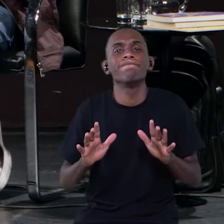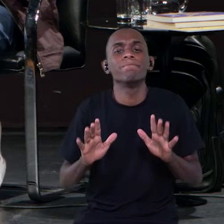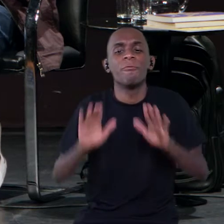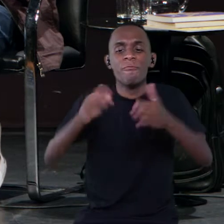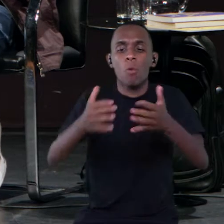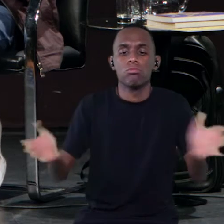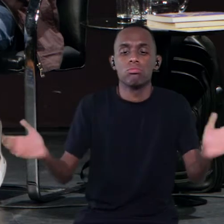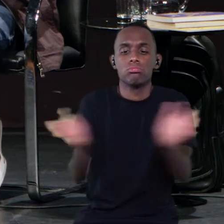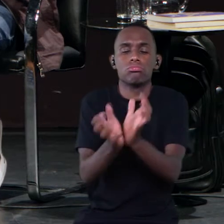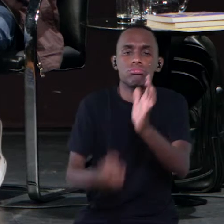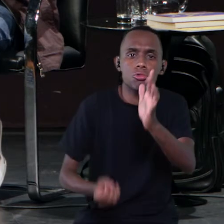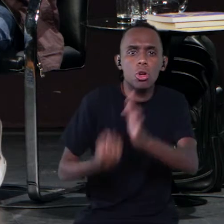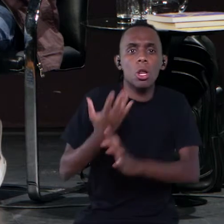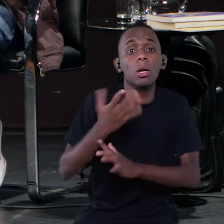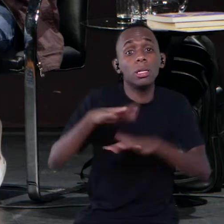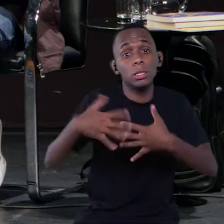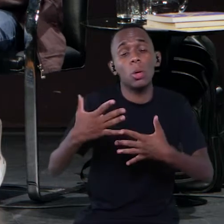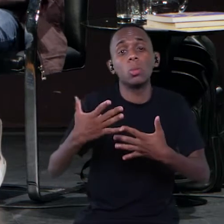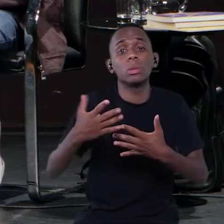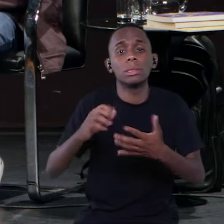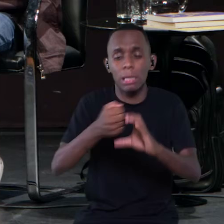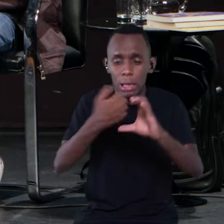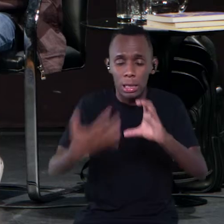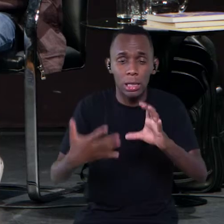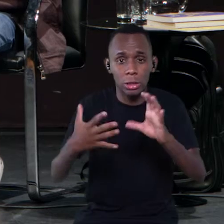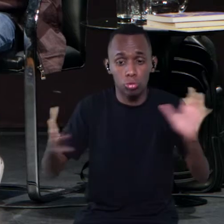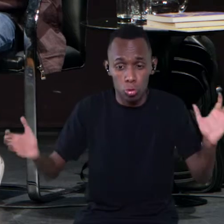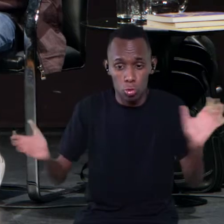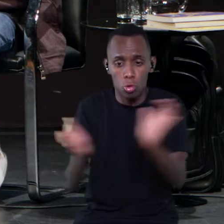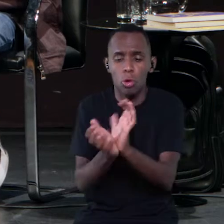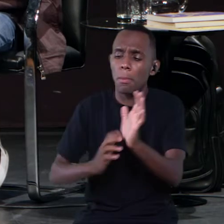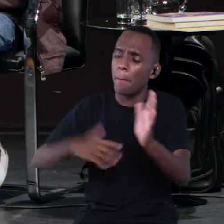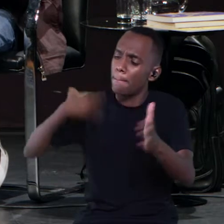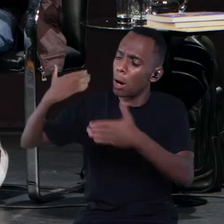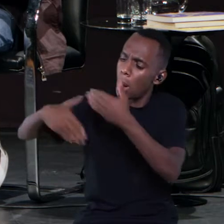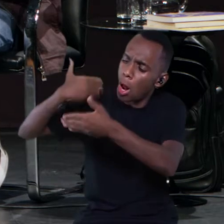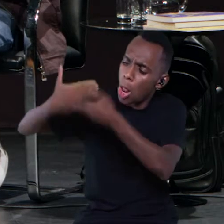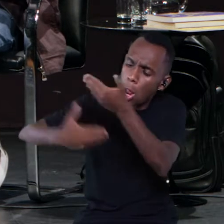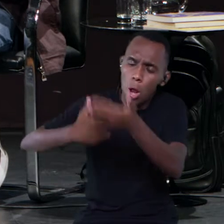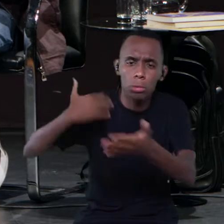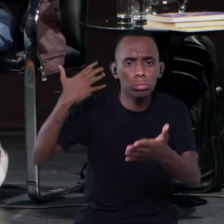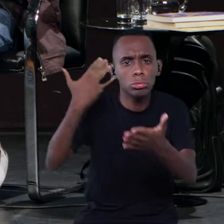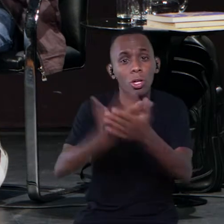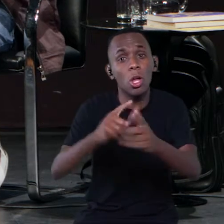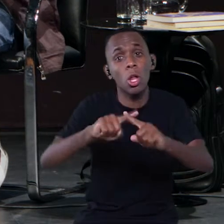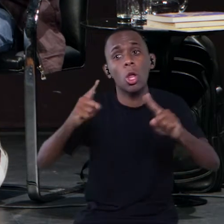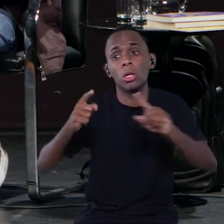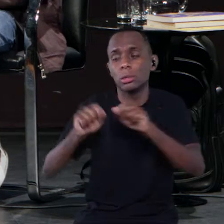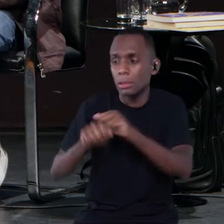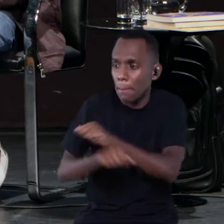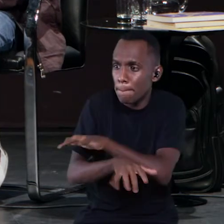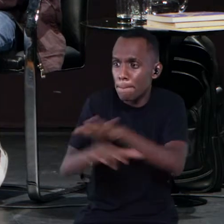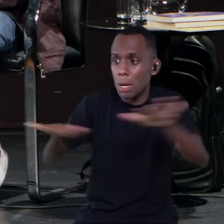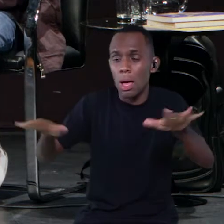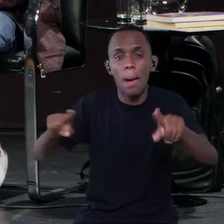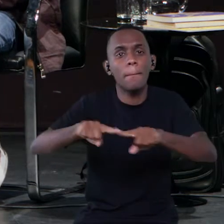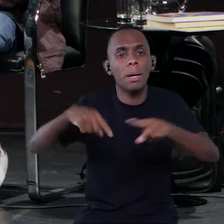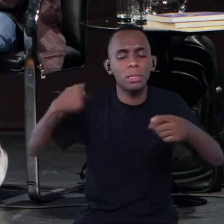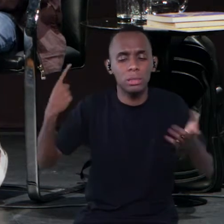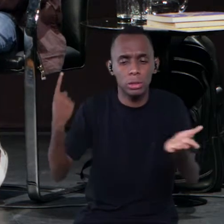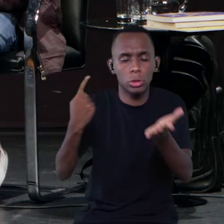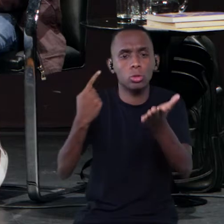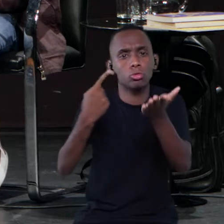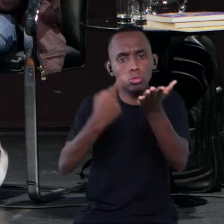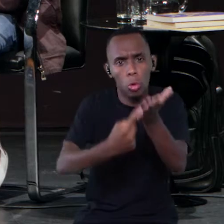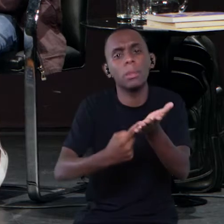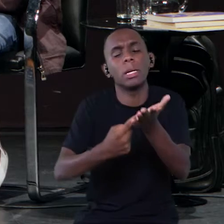coletivamente. E esse espírito coletivo, acho que ele se manteve ao longo dessas décadas. Nós nos dispersamos, mas sempre reencontramos aí essa